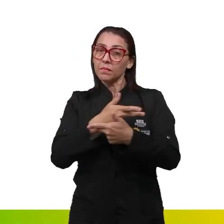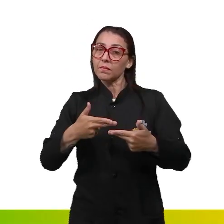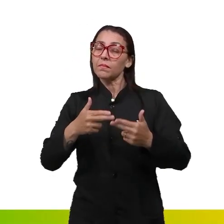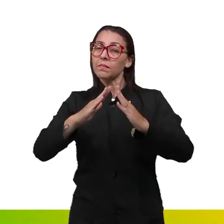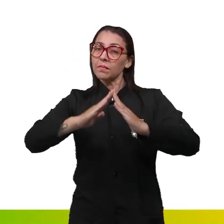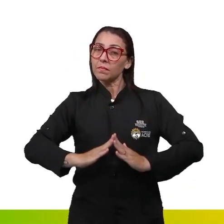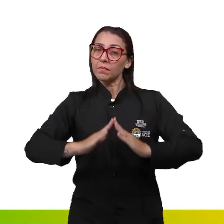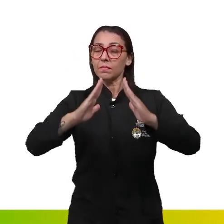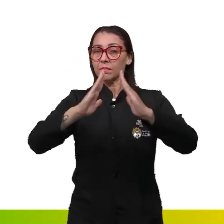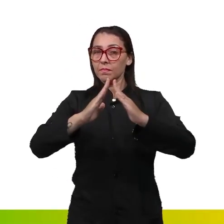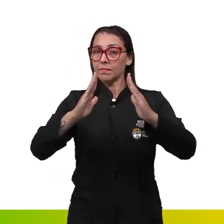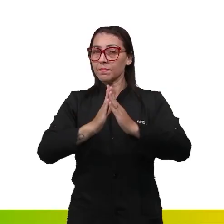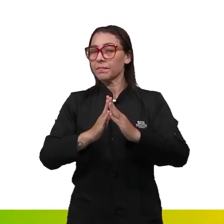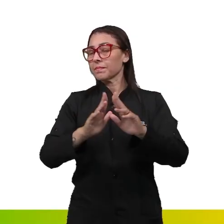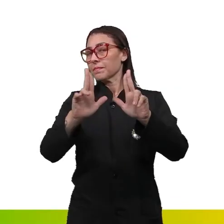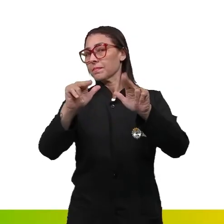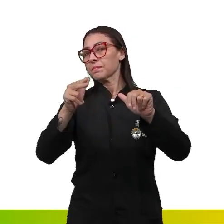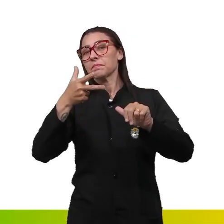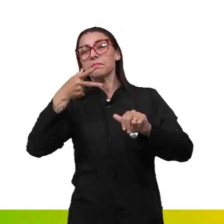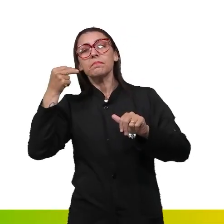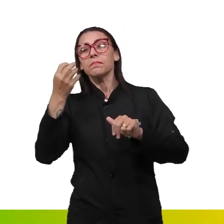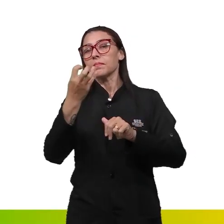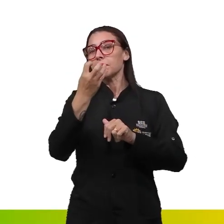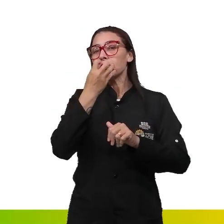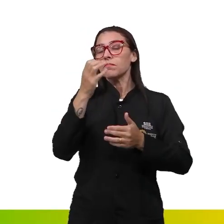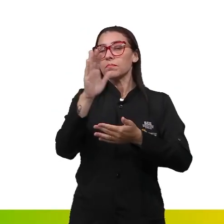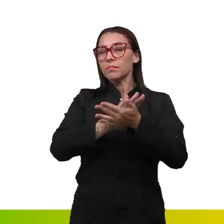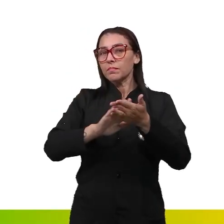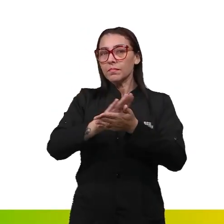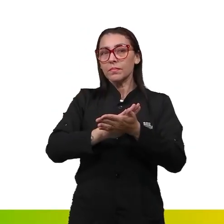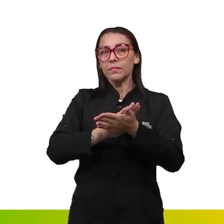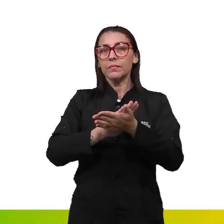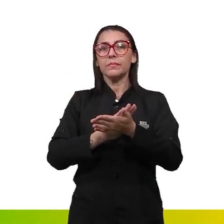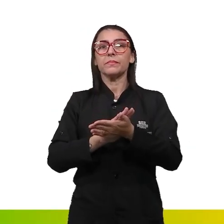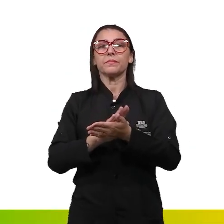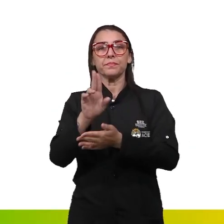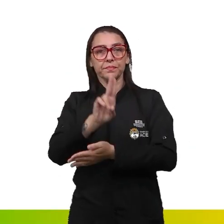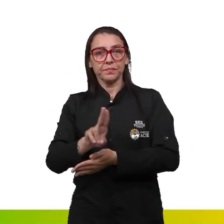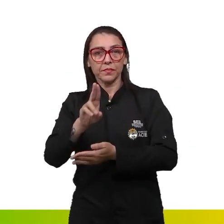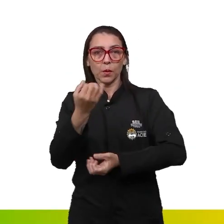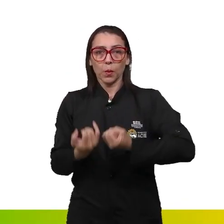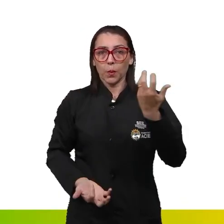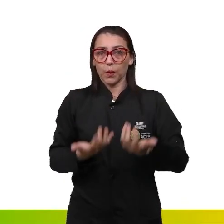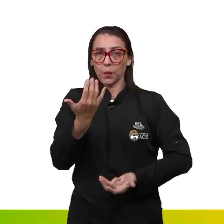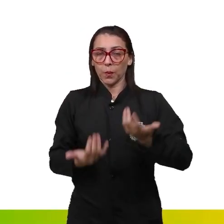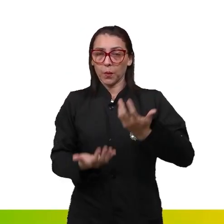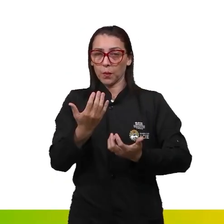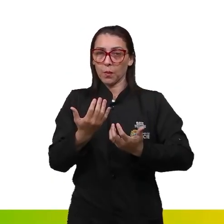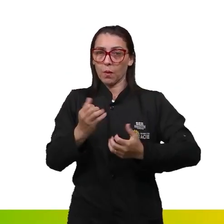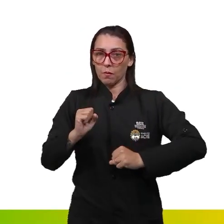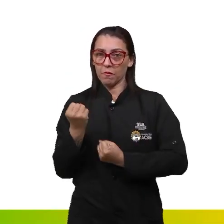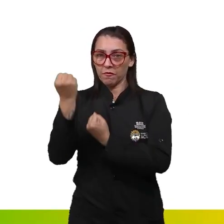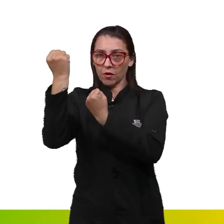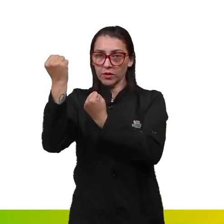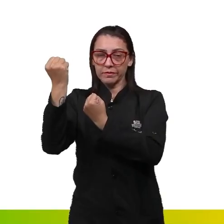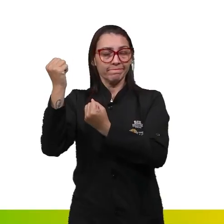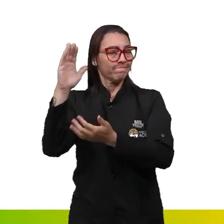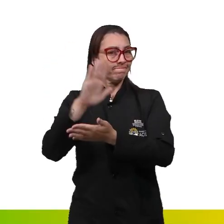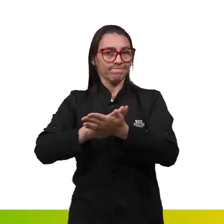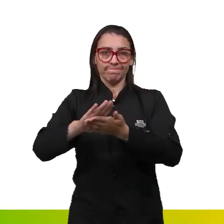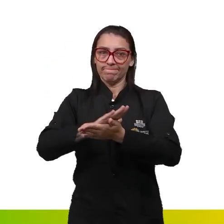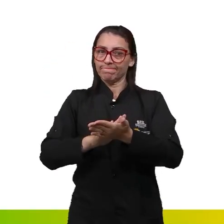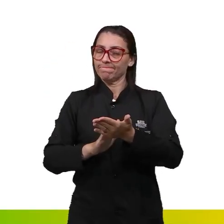domésticos, nem em momento eu vi gato nem cachorro nessas lendas. B, uso do fogo como símbolo de poder, nenhuma das lendas tem